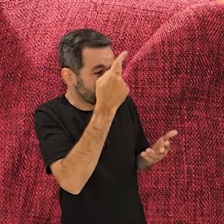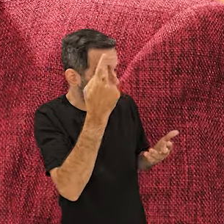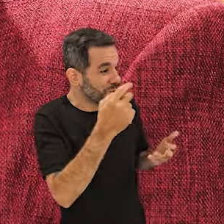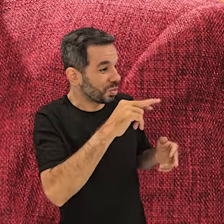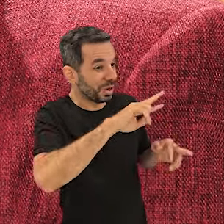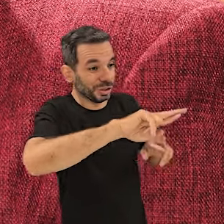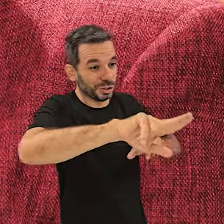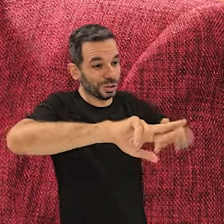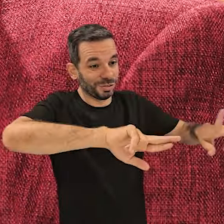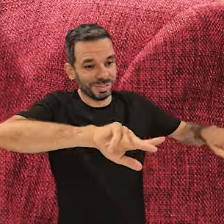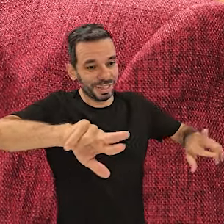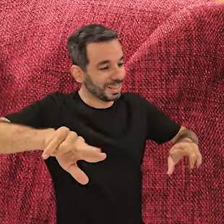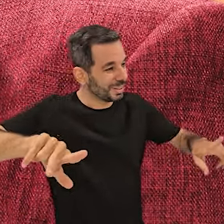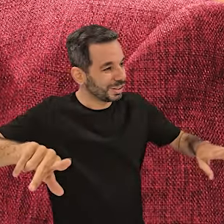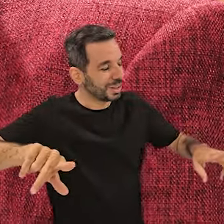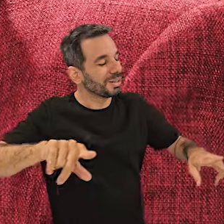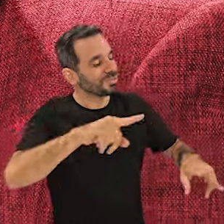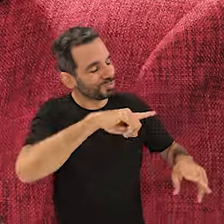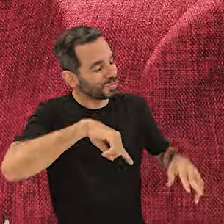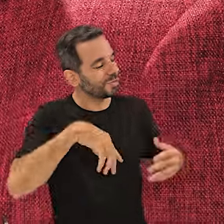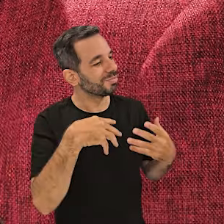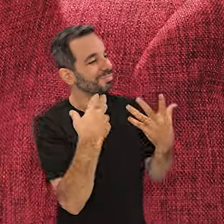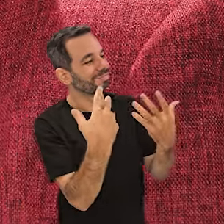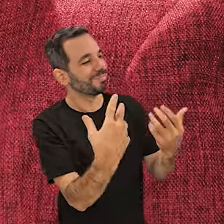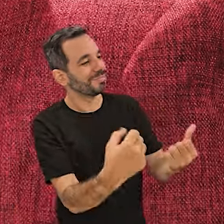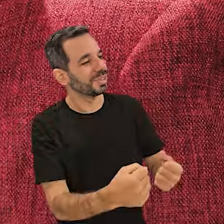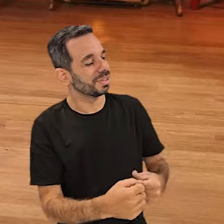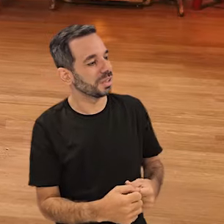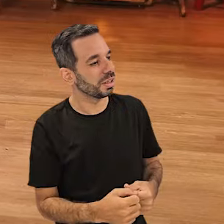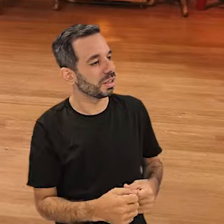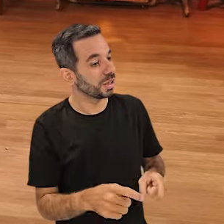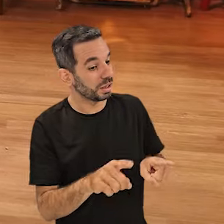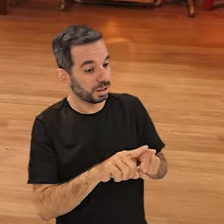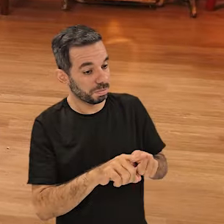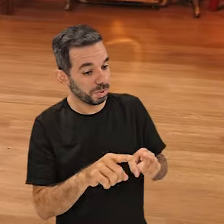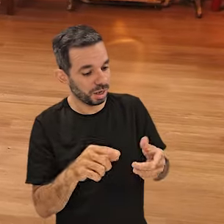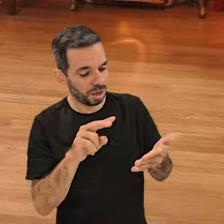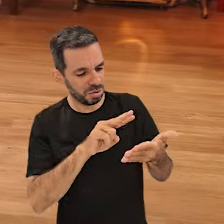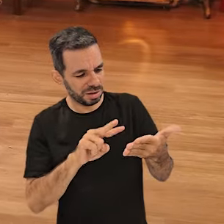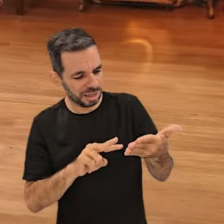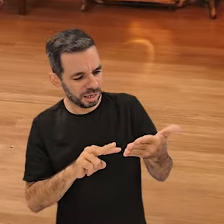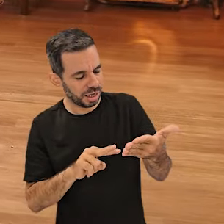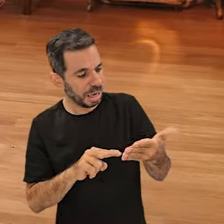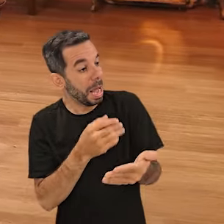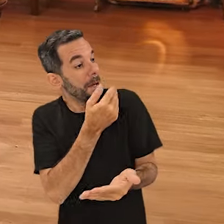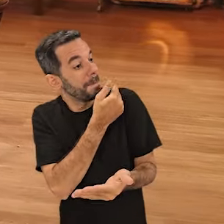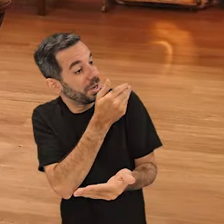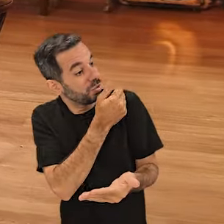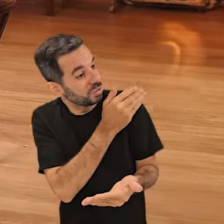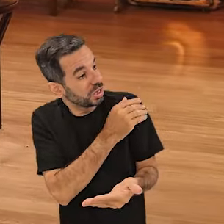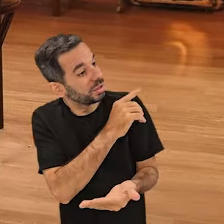diversidade. Estudos, inclusive, mostram isso. Faz com que o leitor diminua o preconceito, entenda melhor a posição